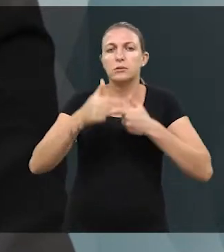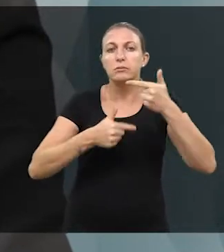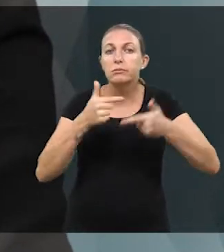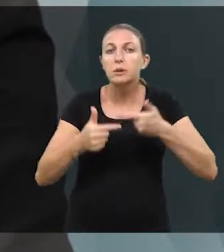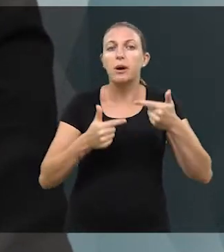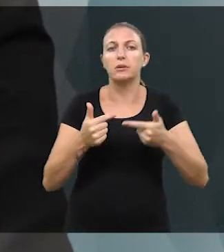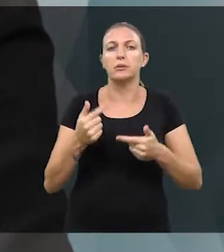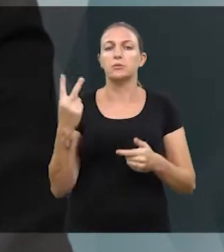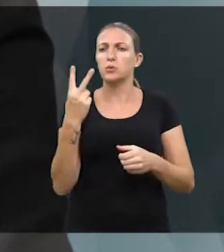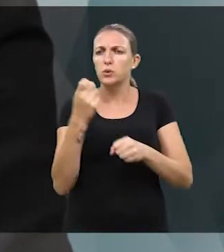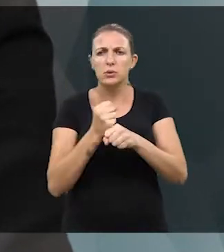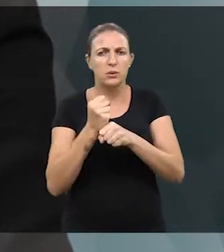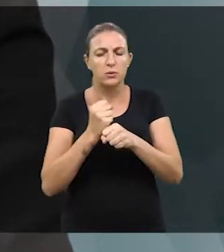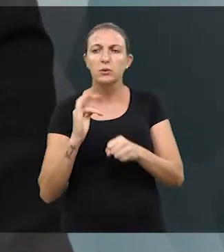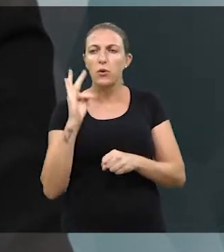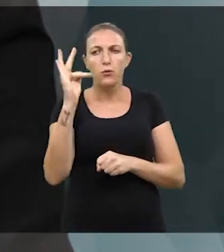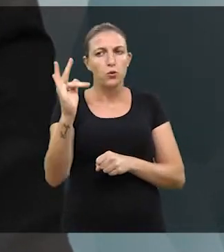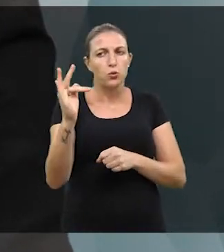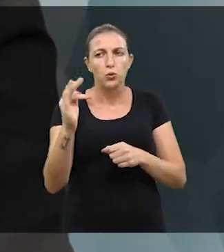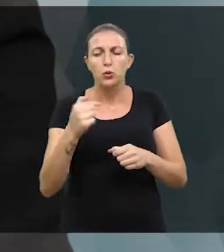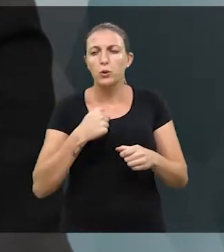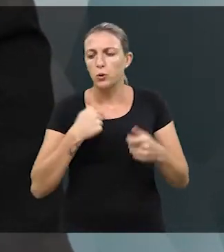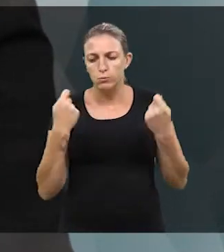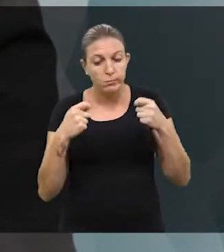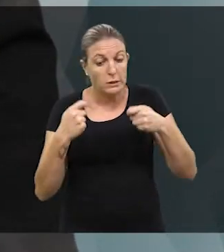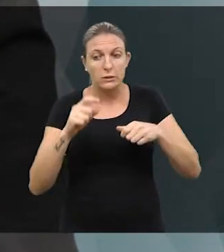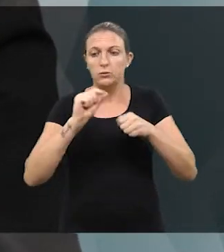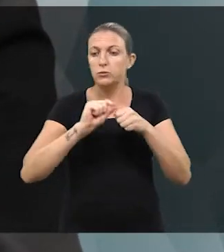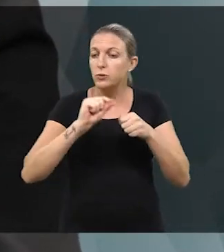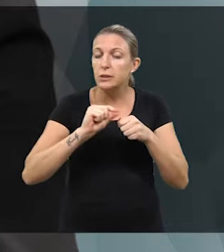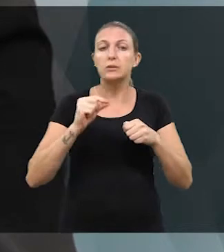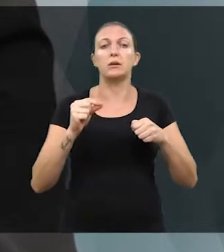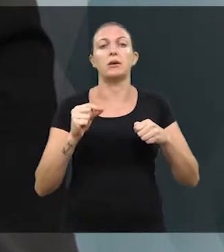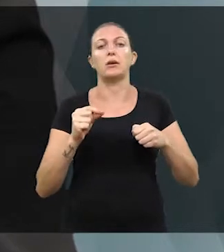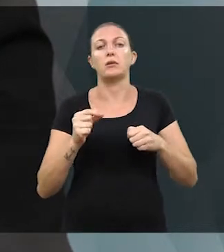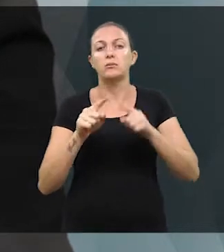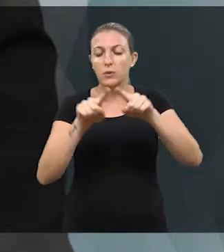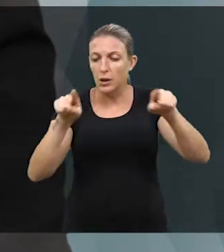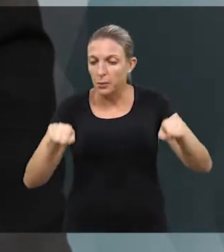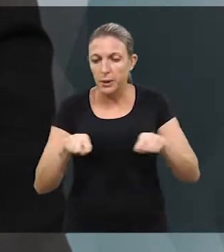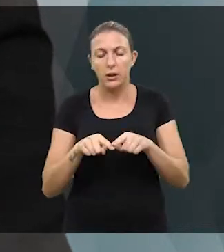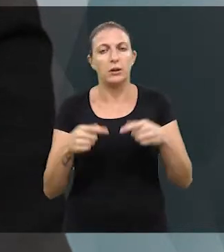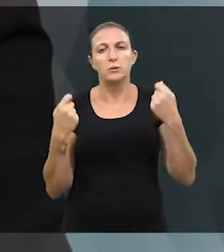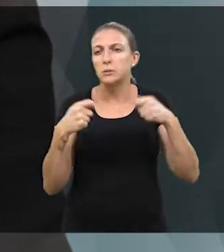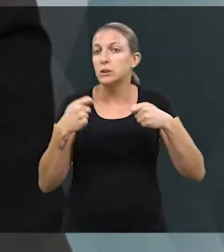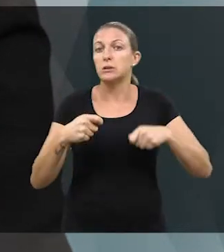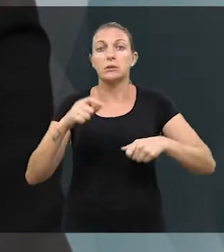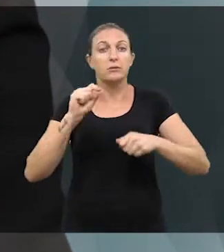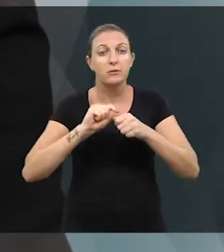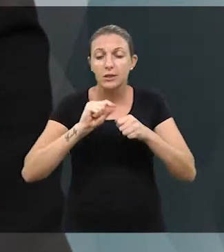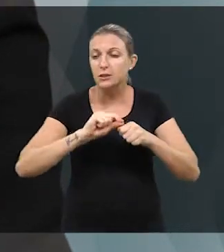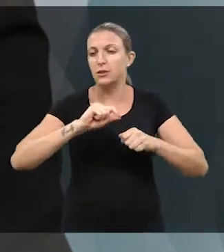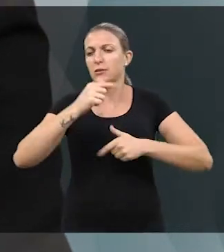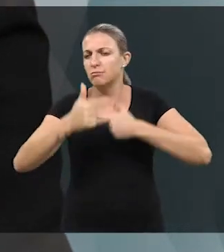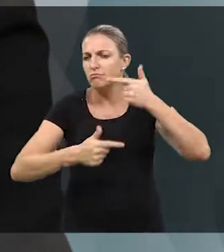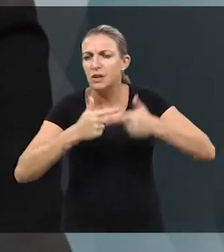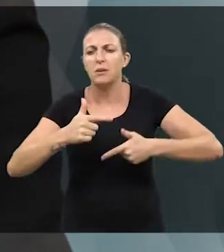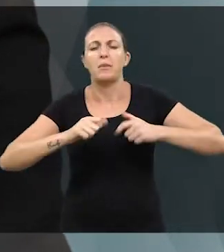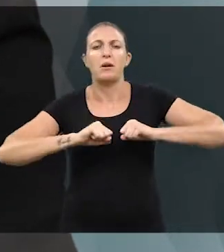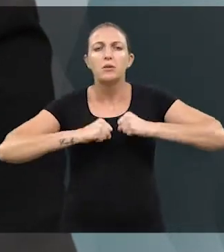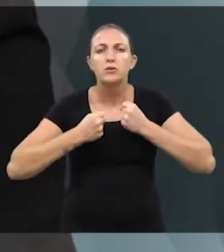anos é a hora da verdade é onde o gabinete vai ter que decolar realmente né até porque há